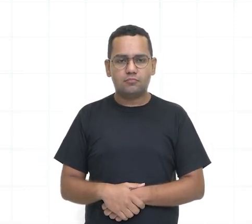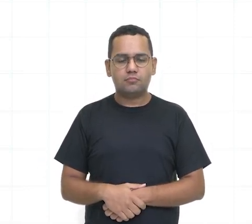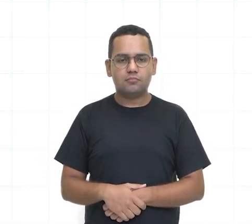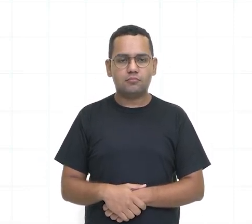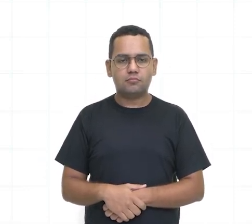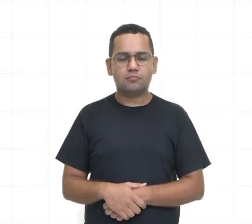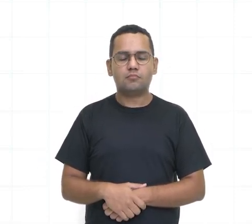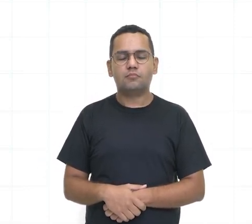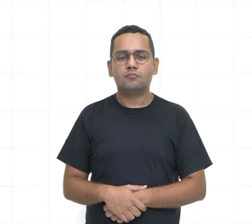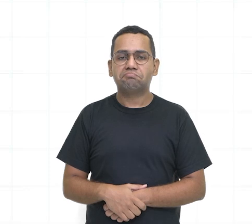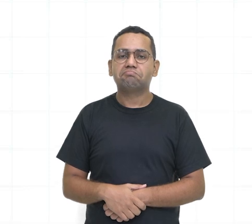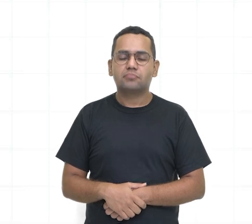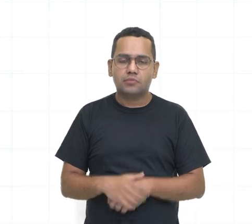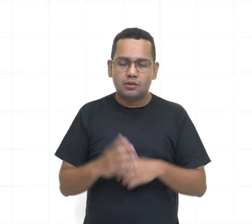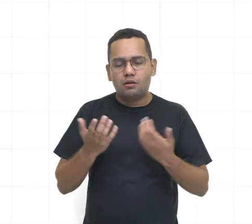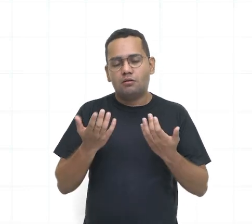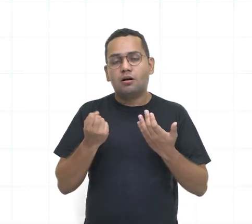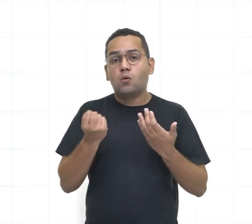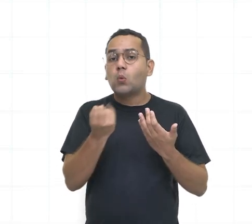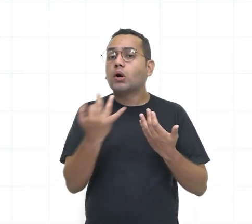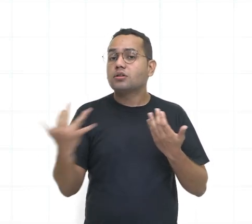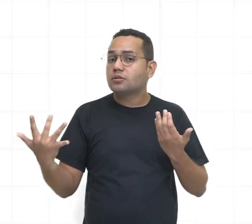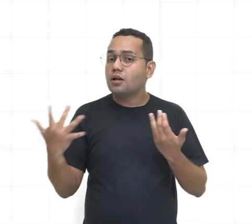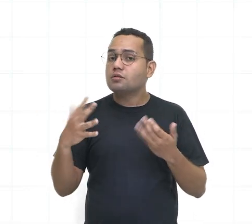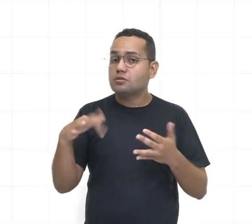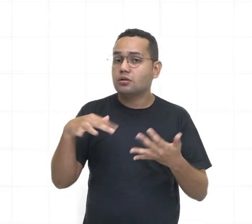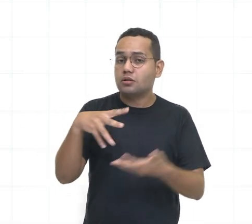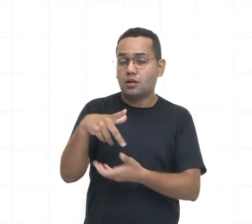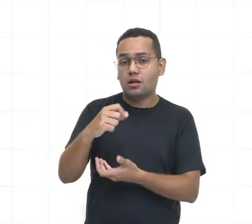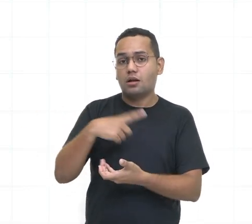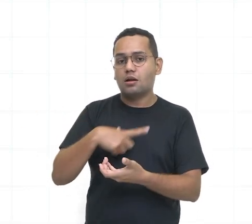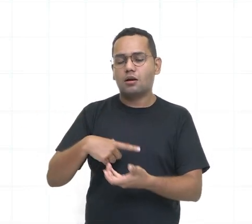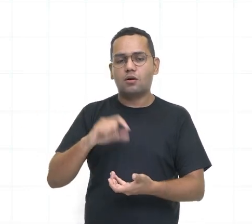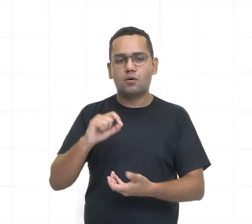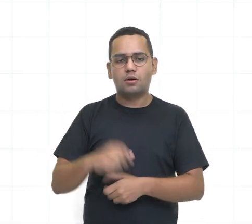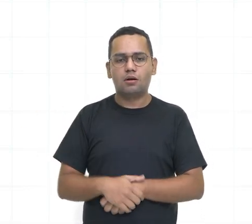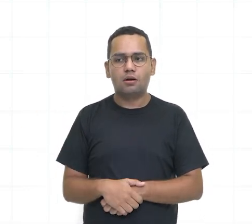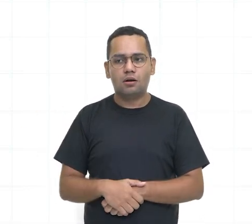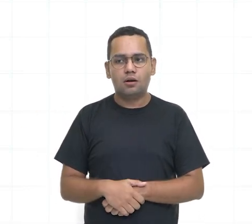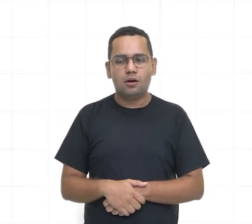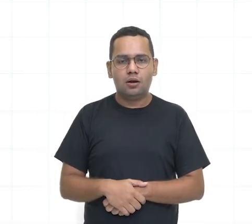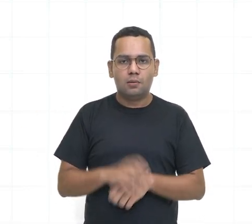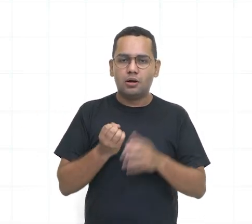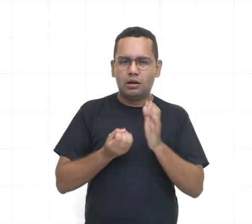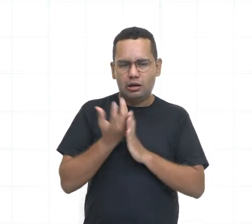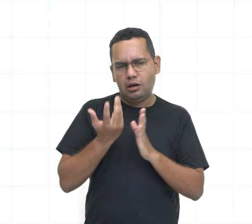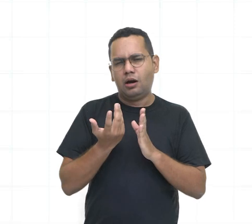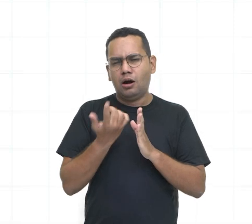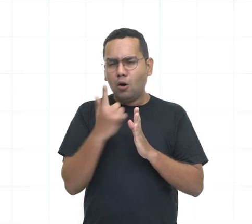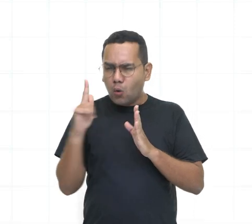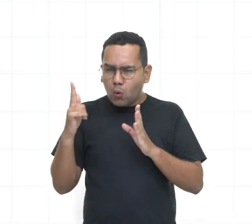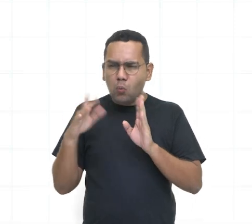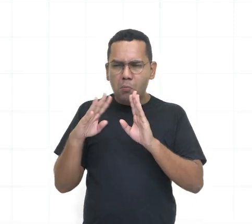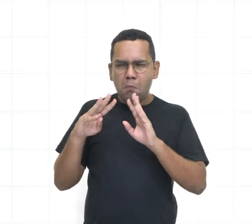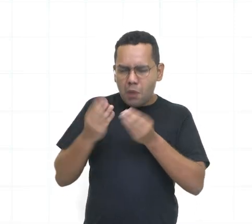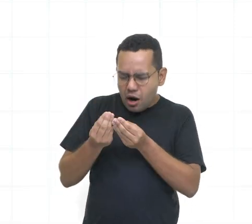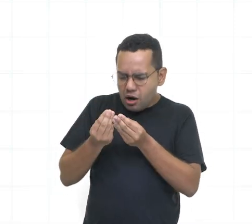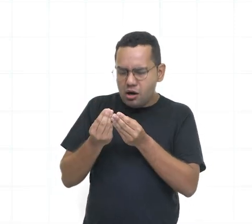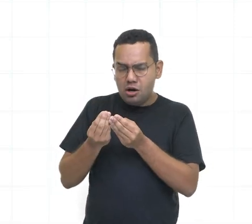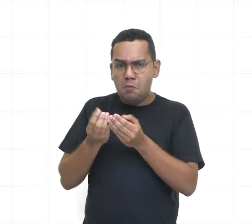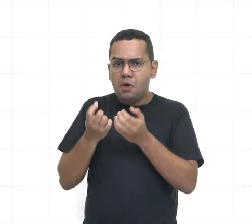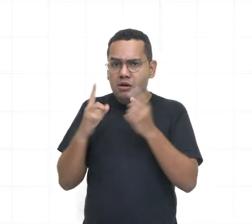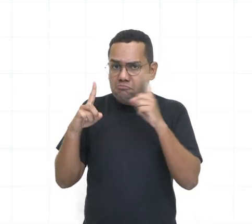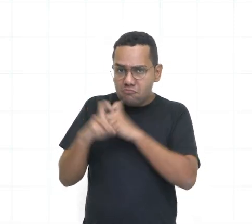a gente falou aqui agora há pouco sobre as estrelas que, para formar elementos mais complexos, elas precisam de explosões